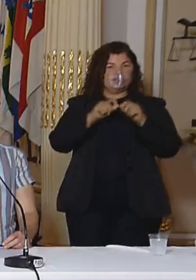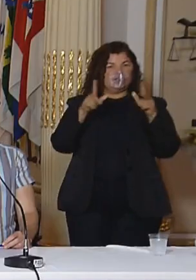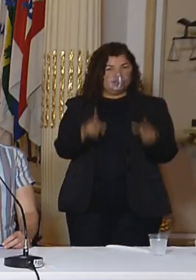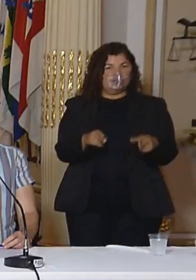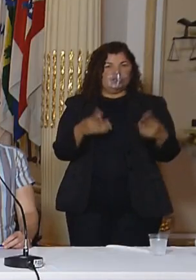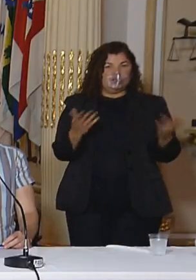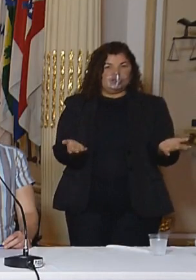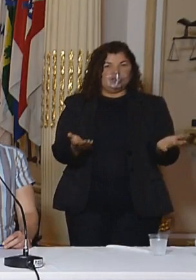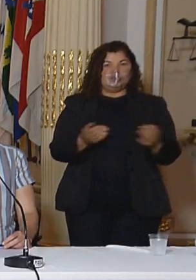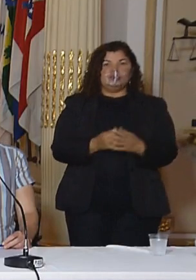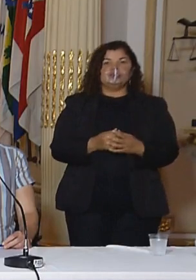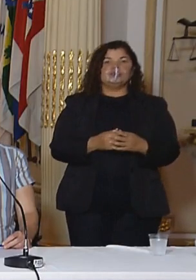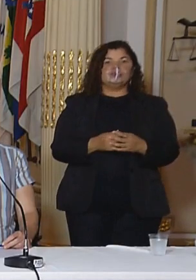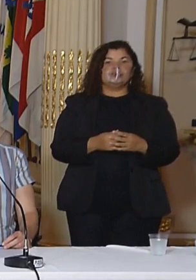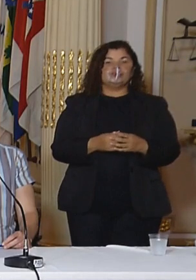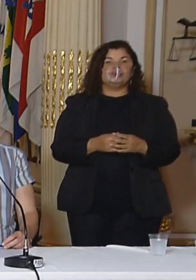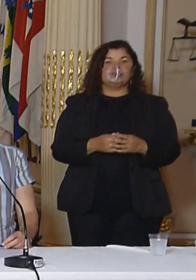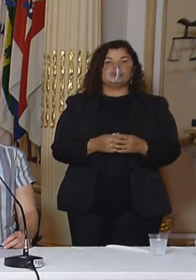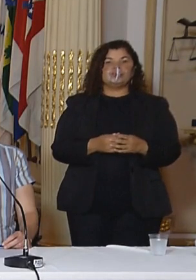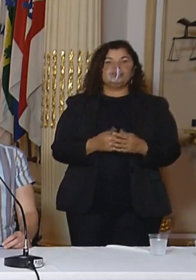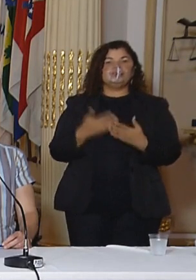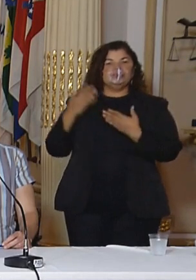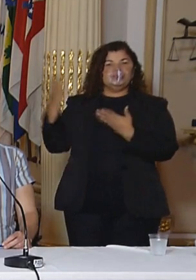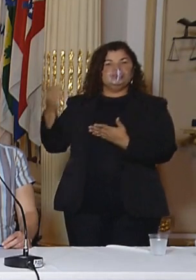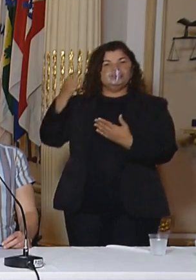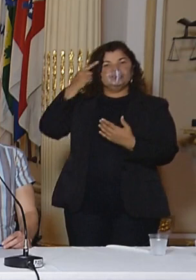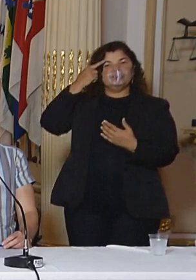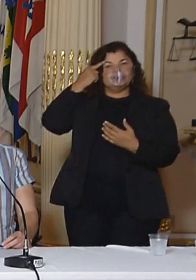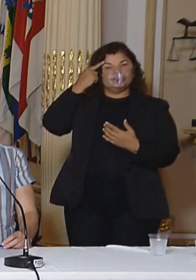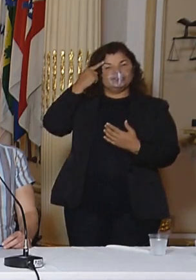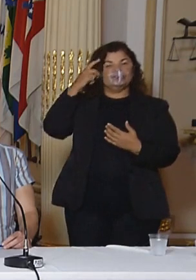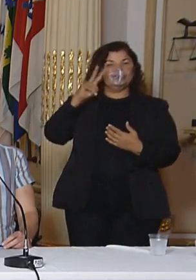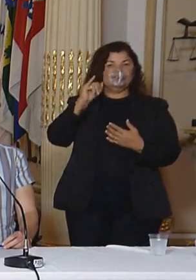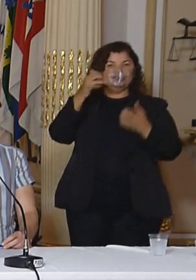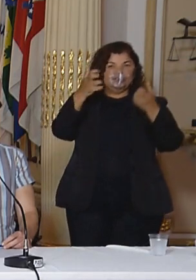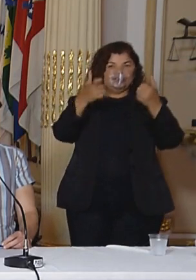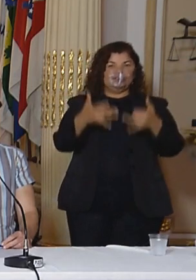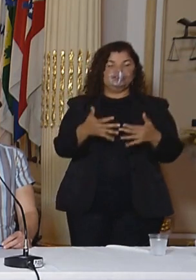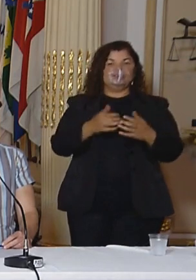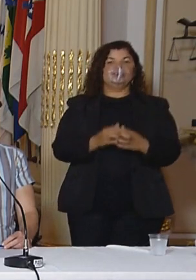Doutor Jair, nosso especialista em passaportes imunológicos.